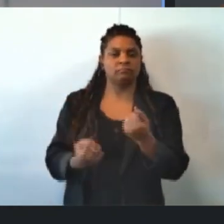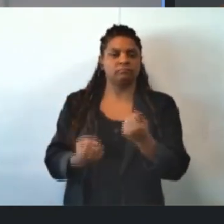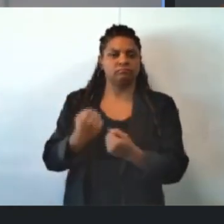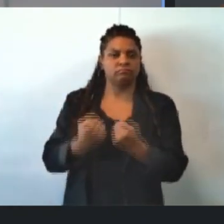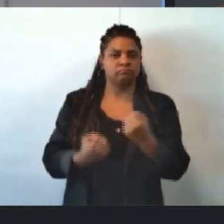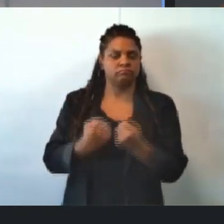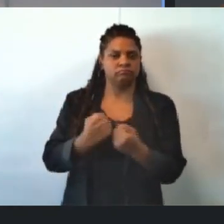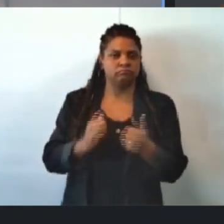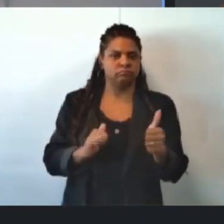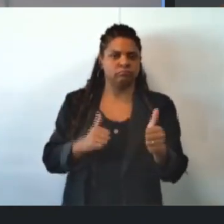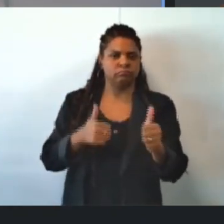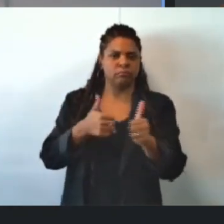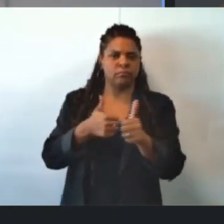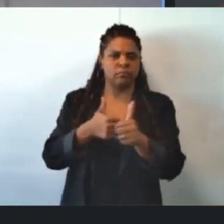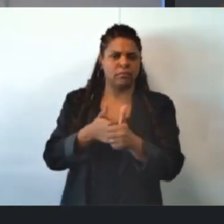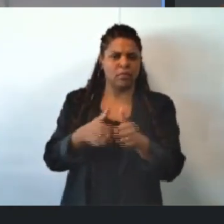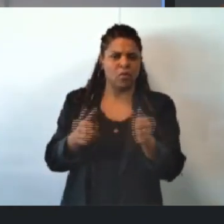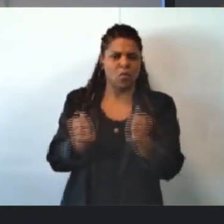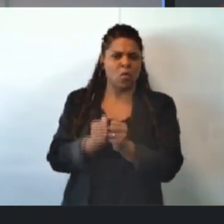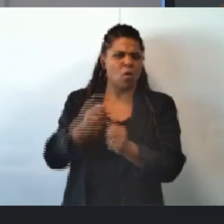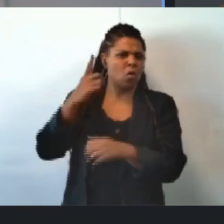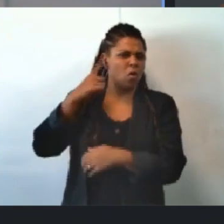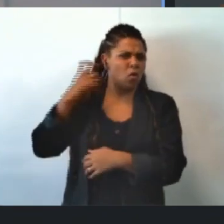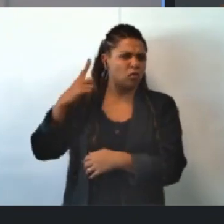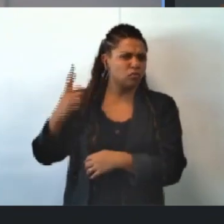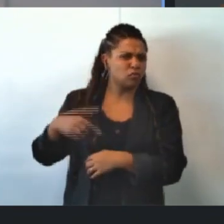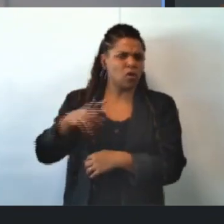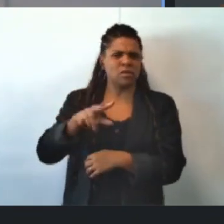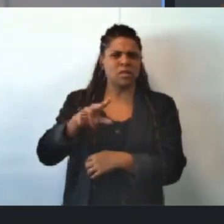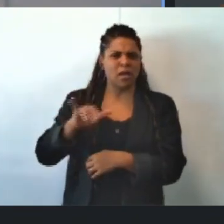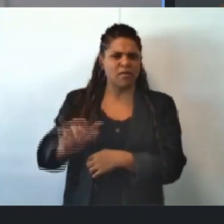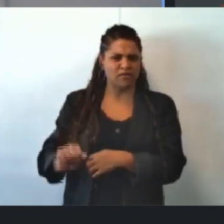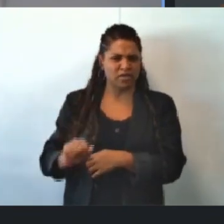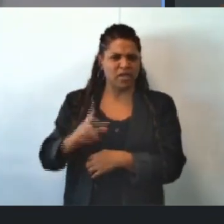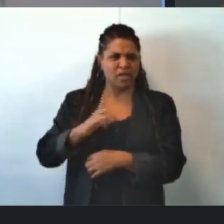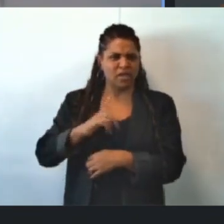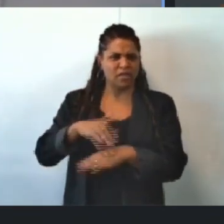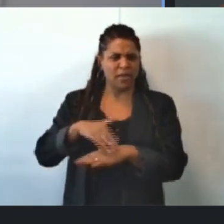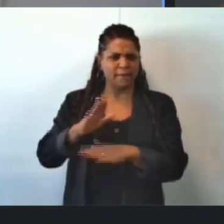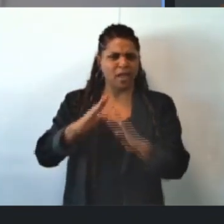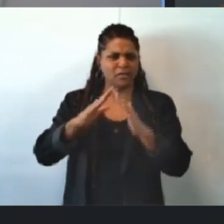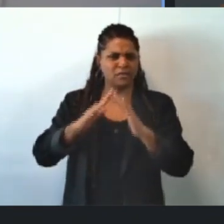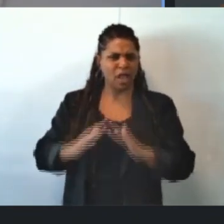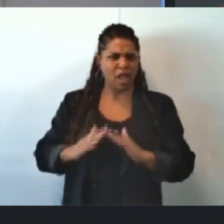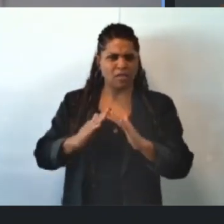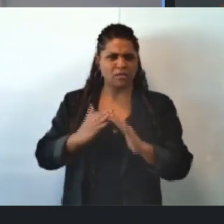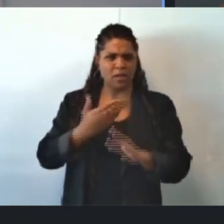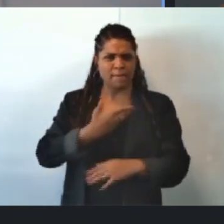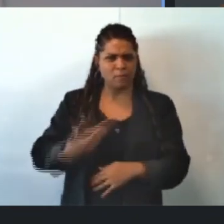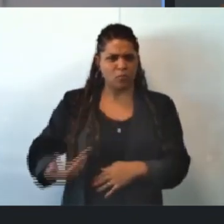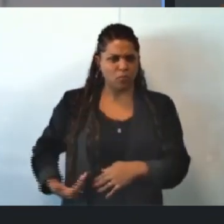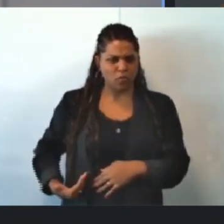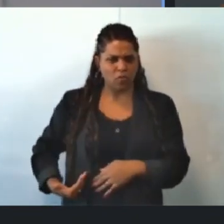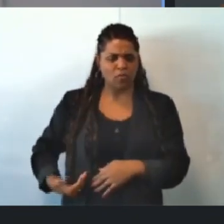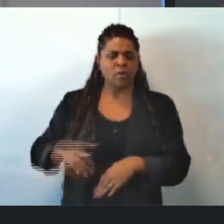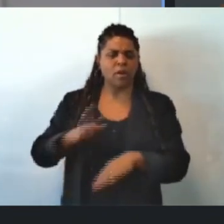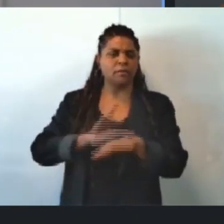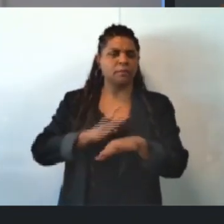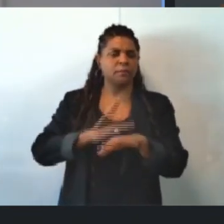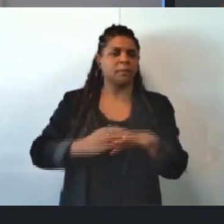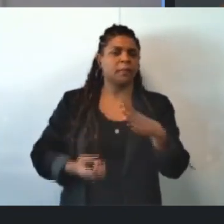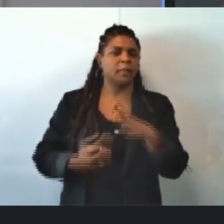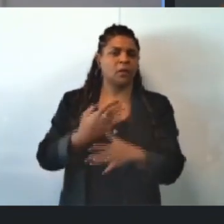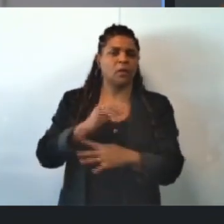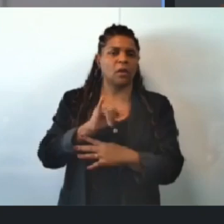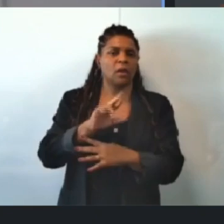conhecido como paredão de som, nas vias, praças e demais logradouros públicos no município. Autoria do vereador Irlan Melo. O